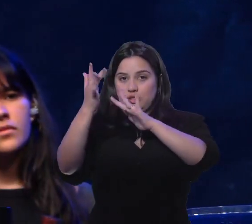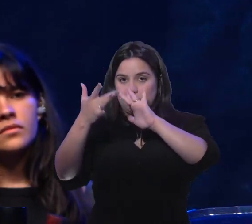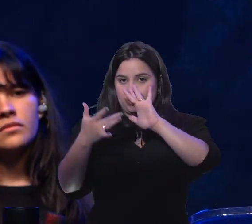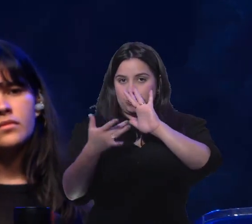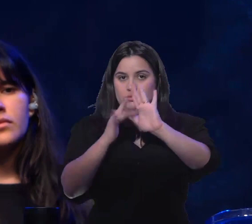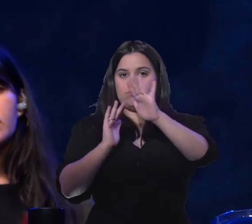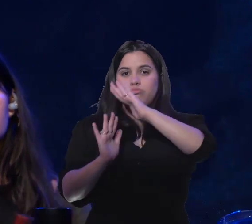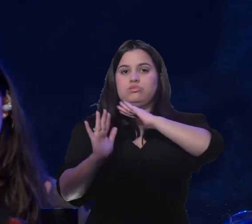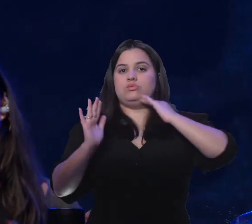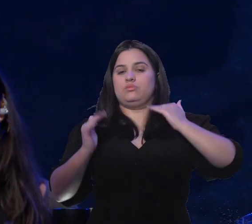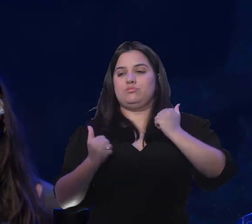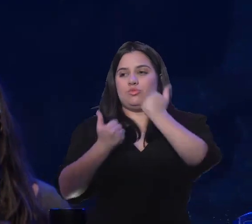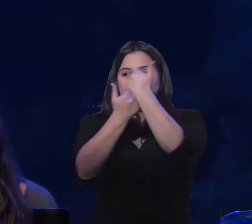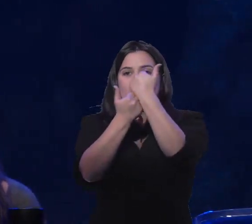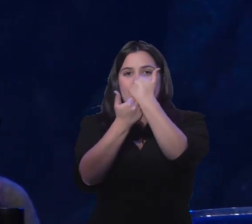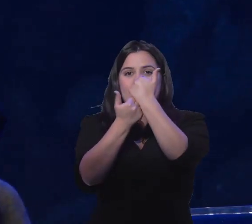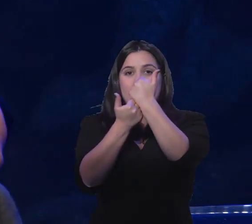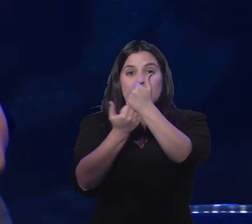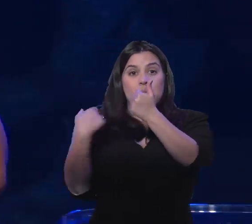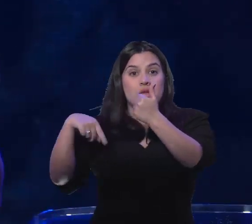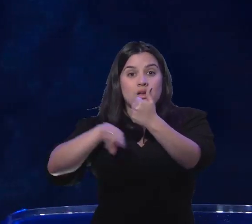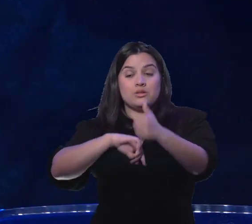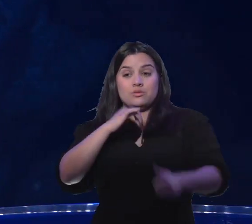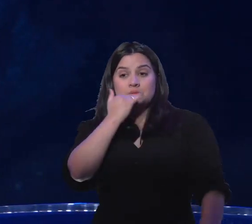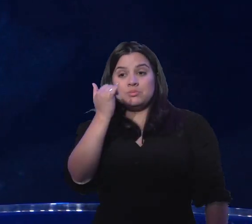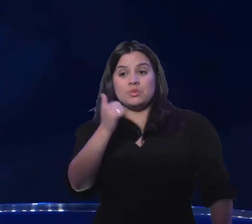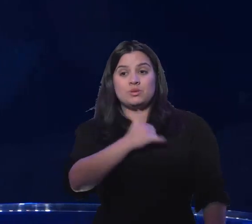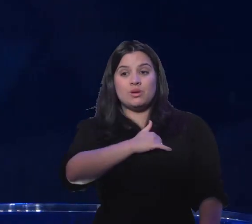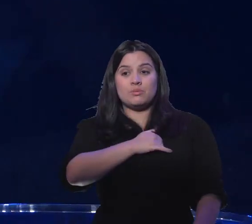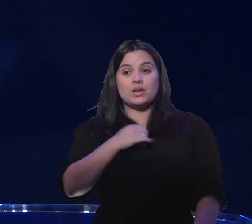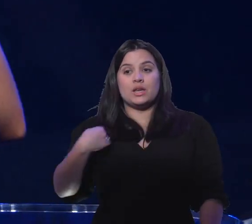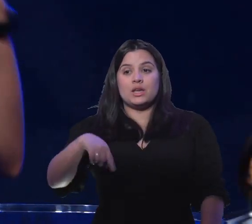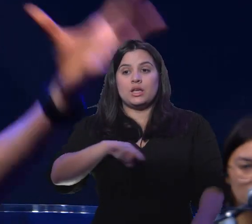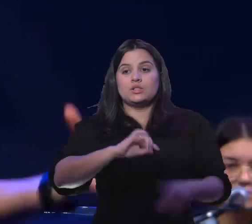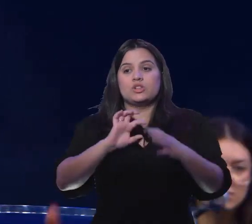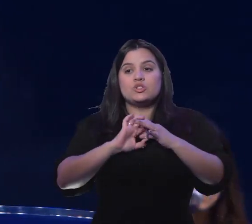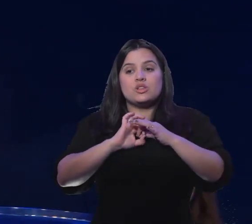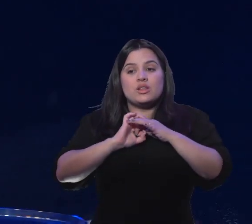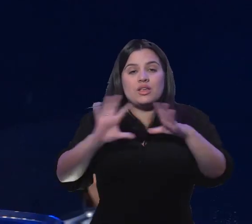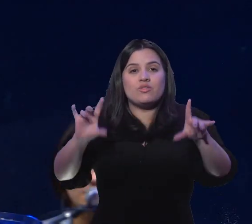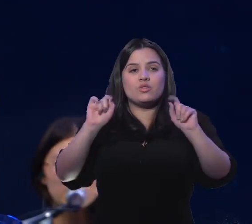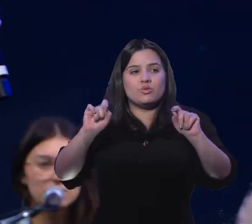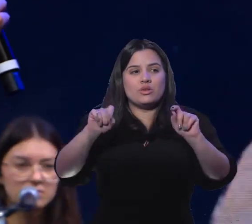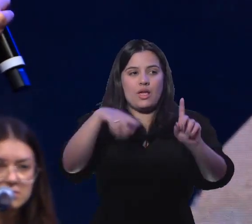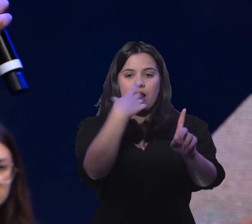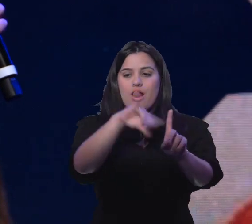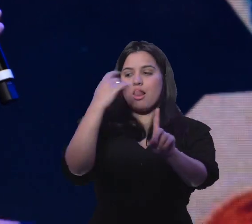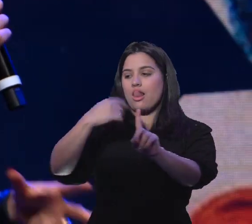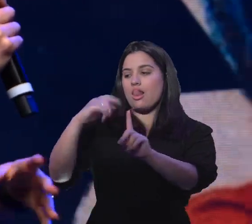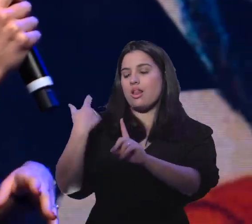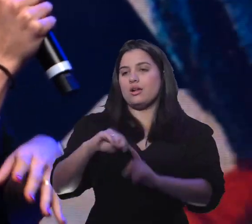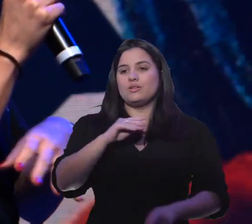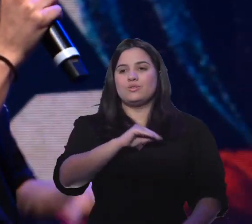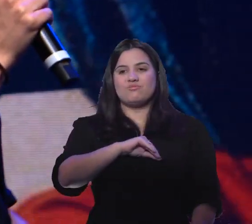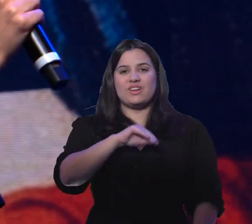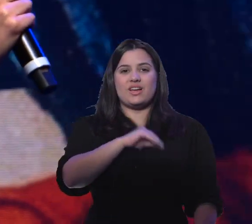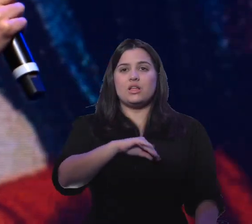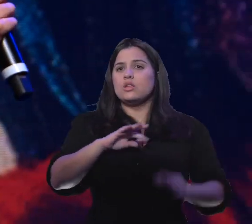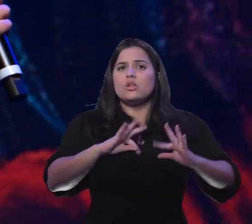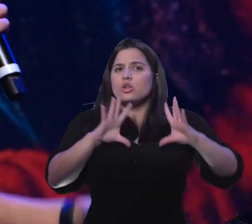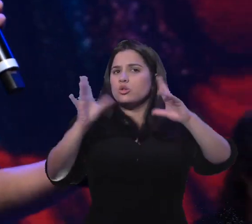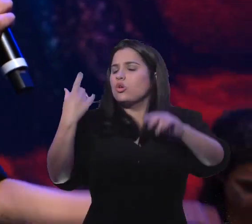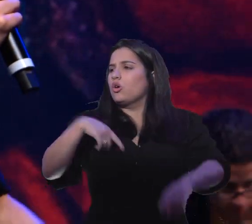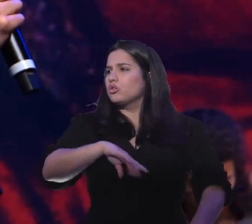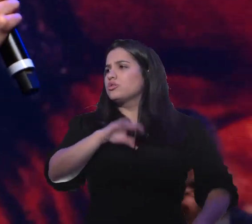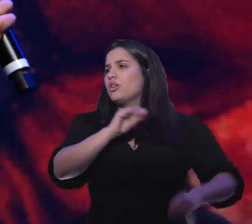nos perdoar, para que a gente possa ser liberto da punição do pecado. Todos nós pecamos e